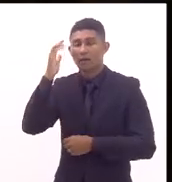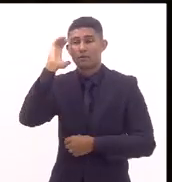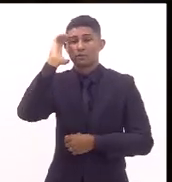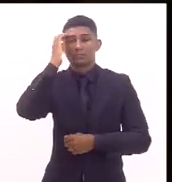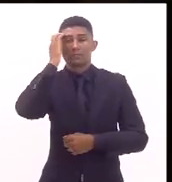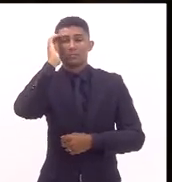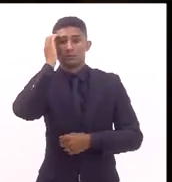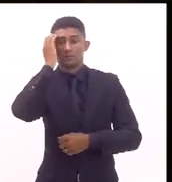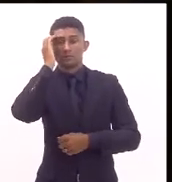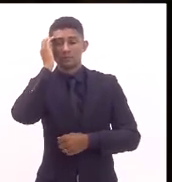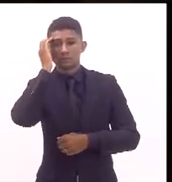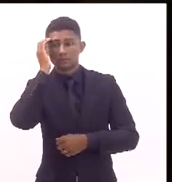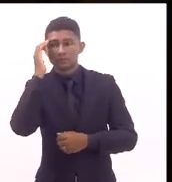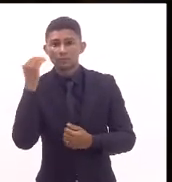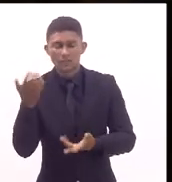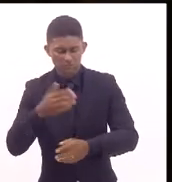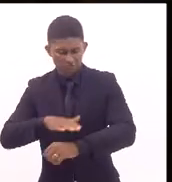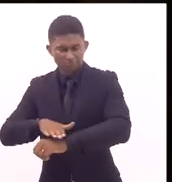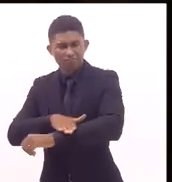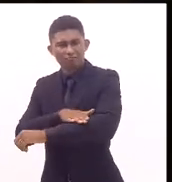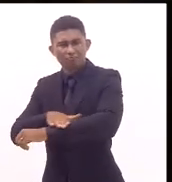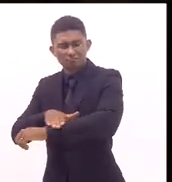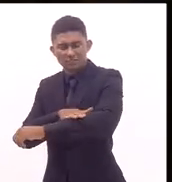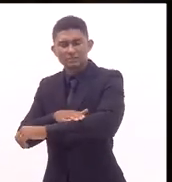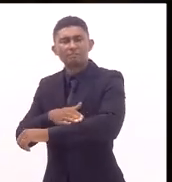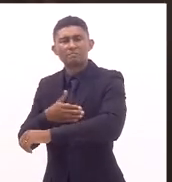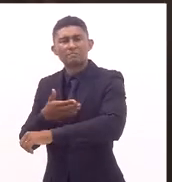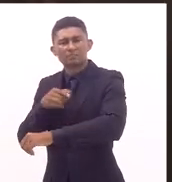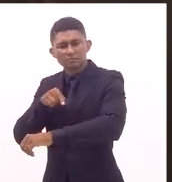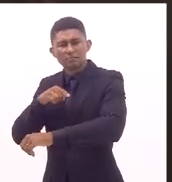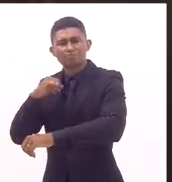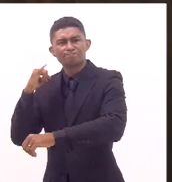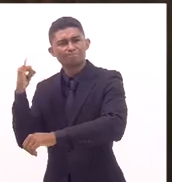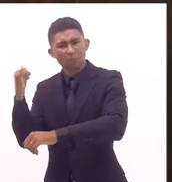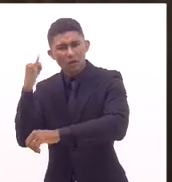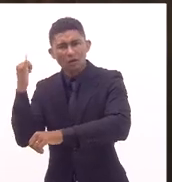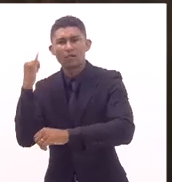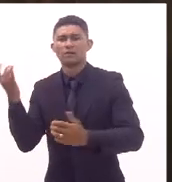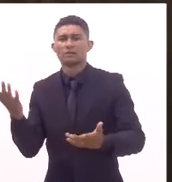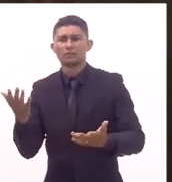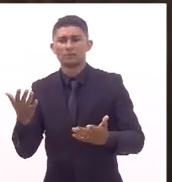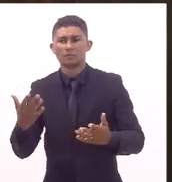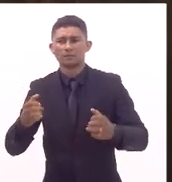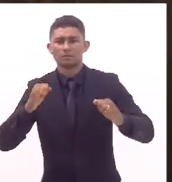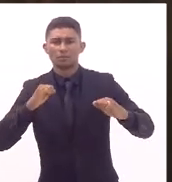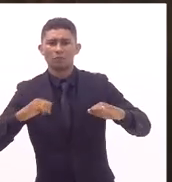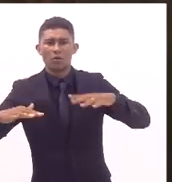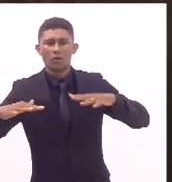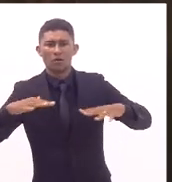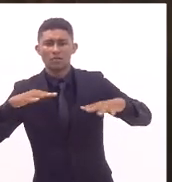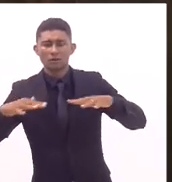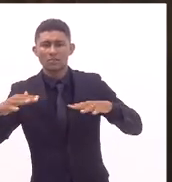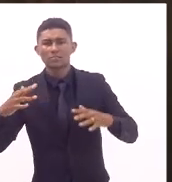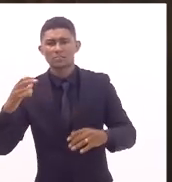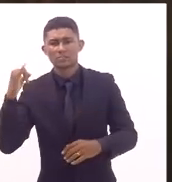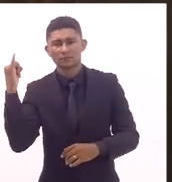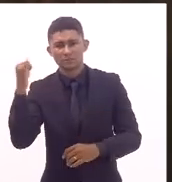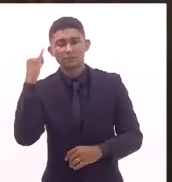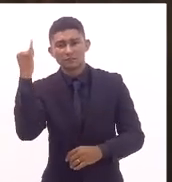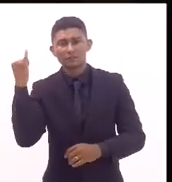entender Que raça é essa que movimento é esse